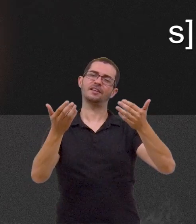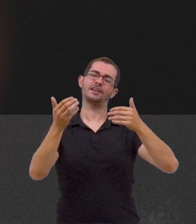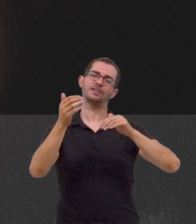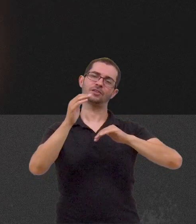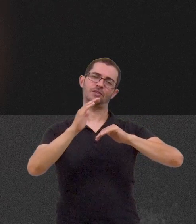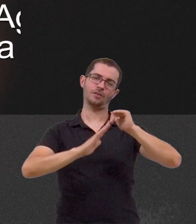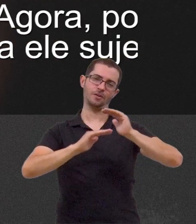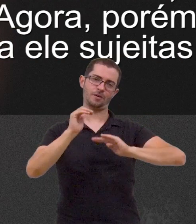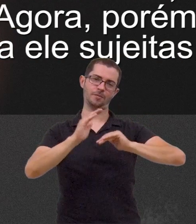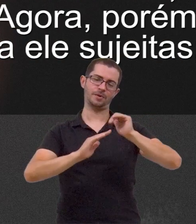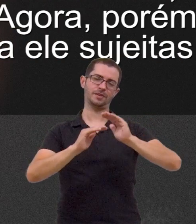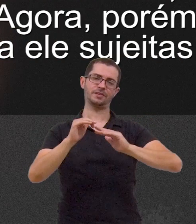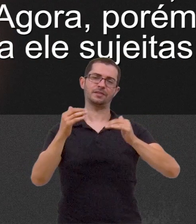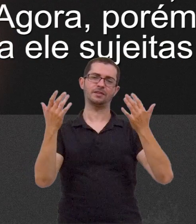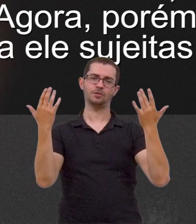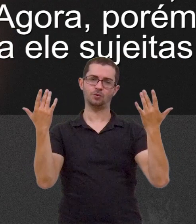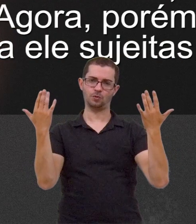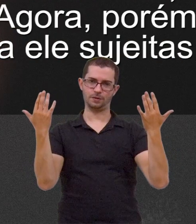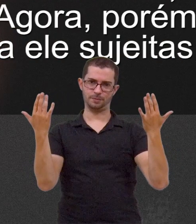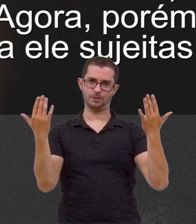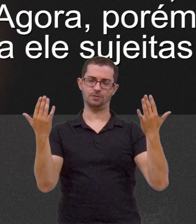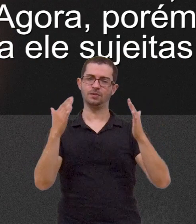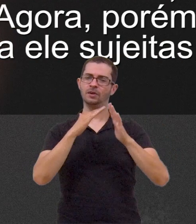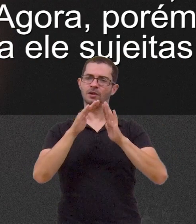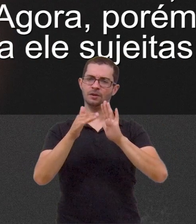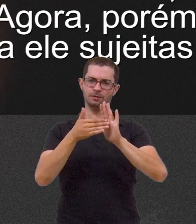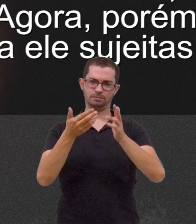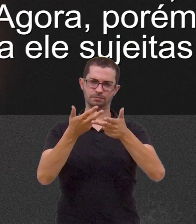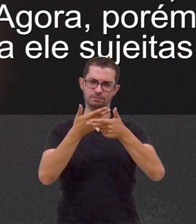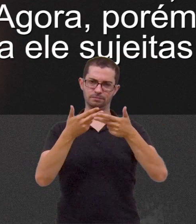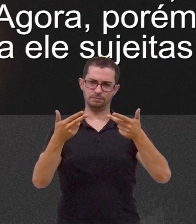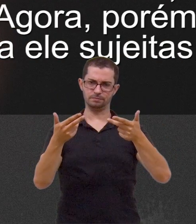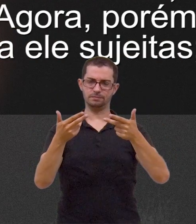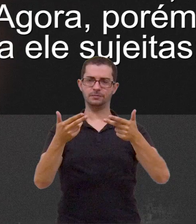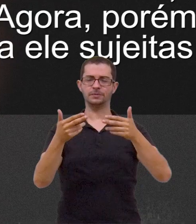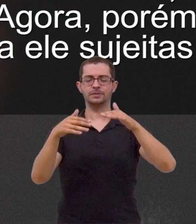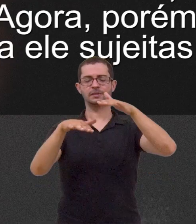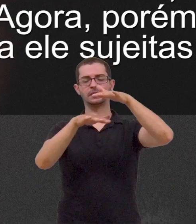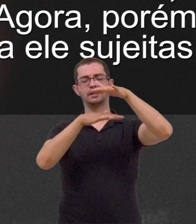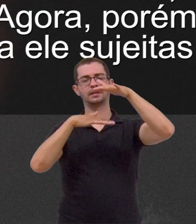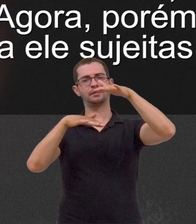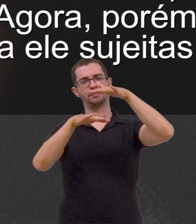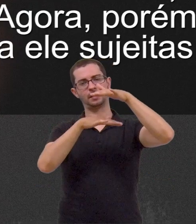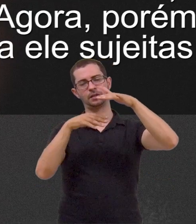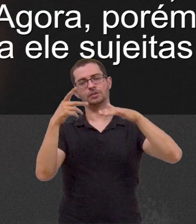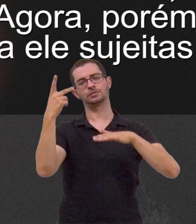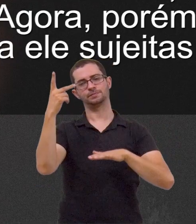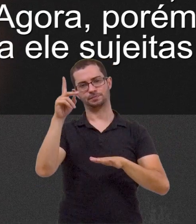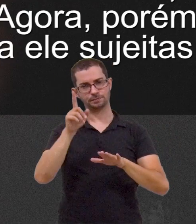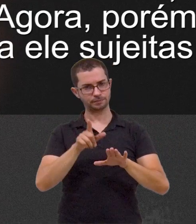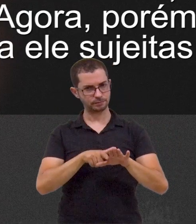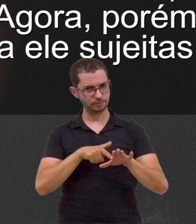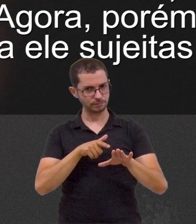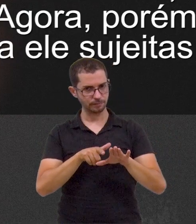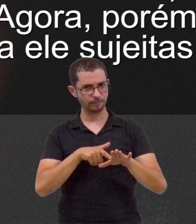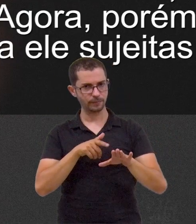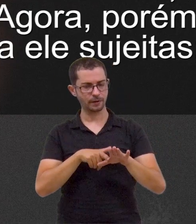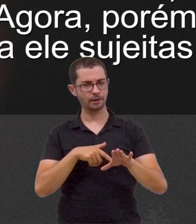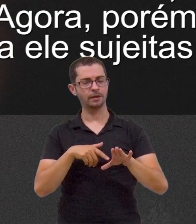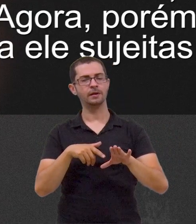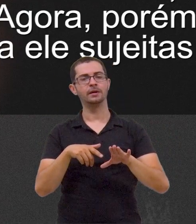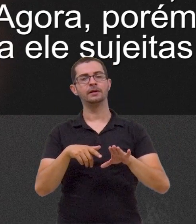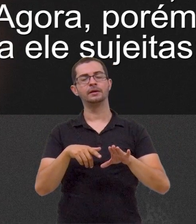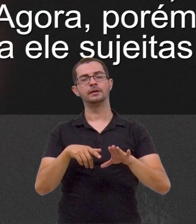mãos. Todas as coisas sujeitaste debaixo dos seus pés. Ora, desde que